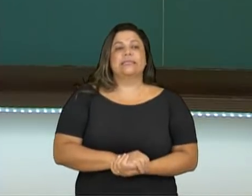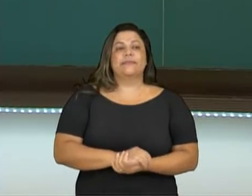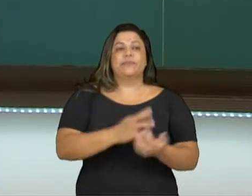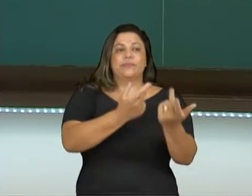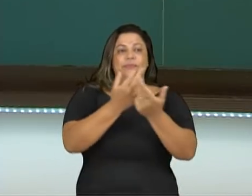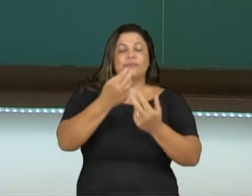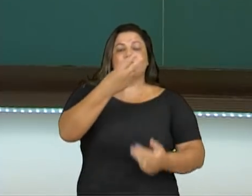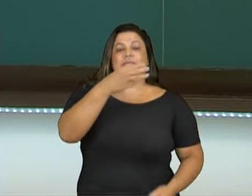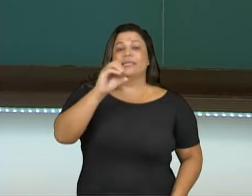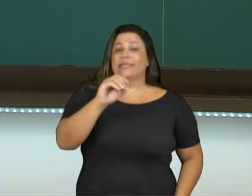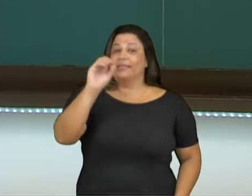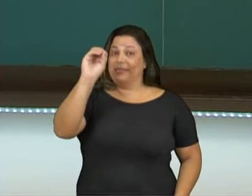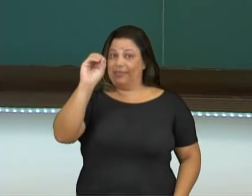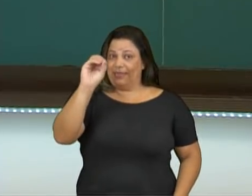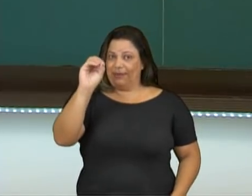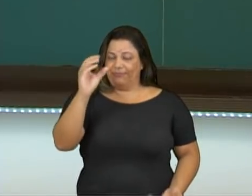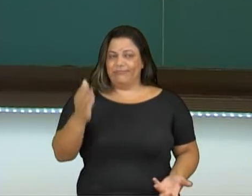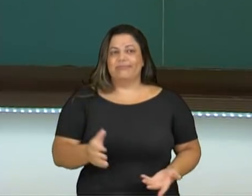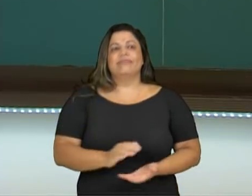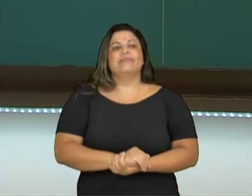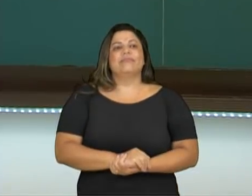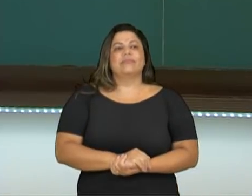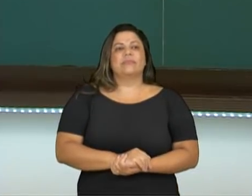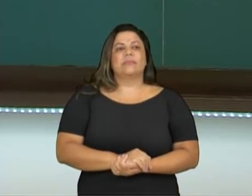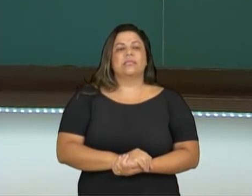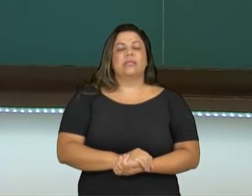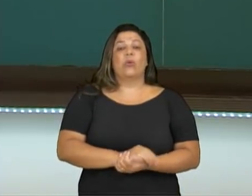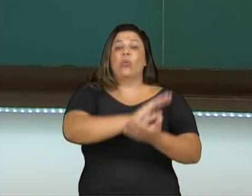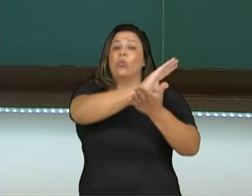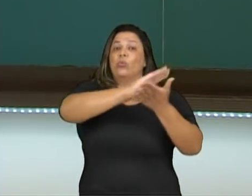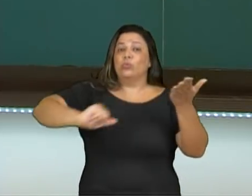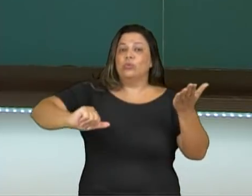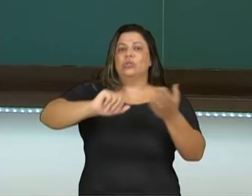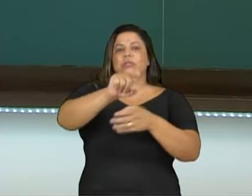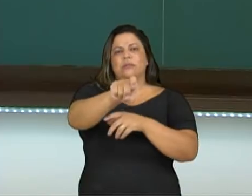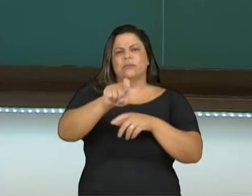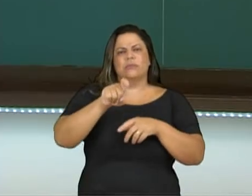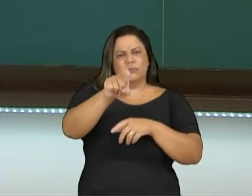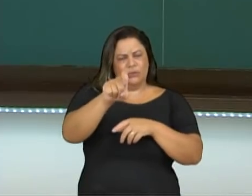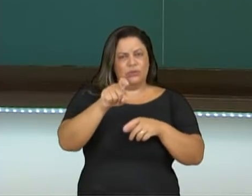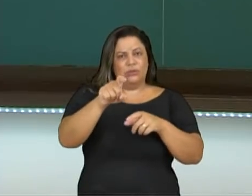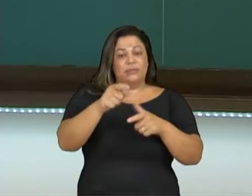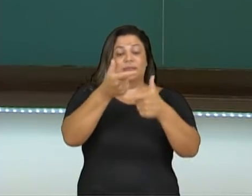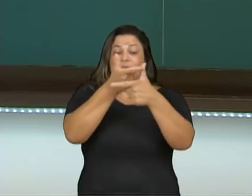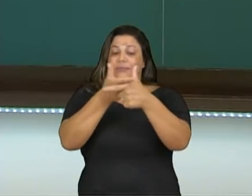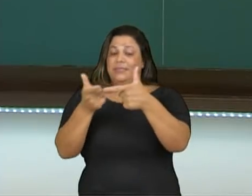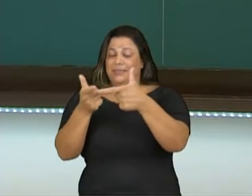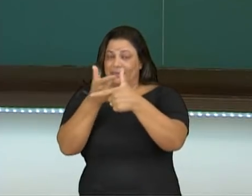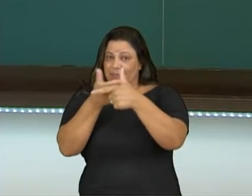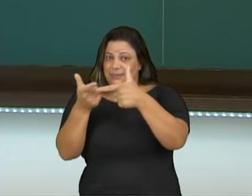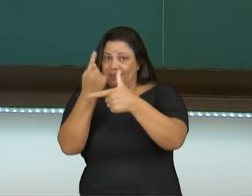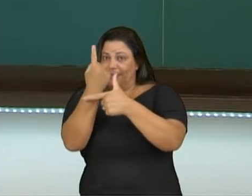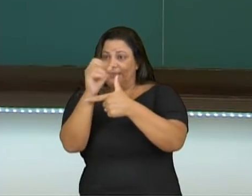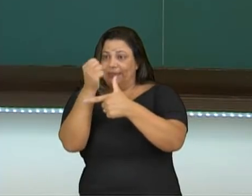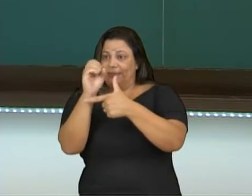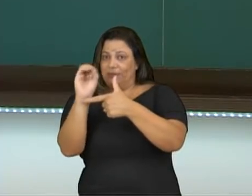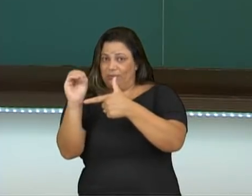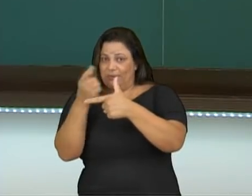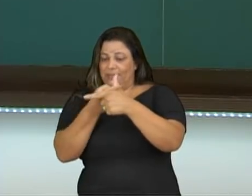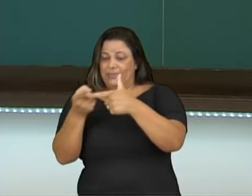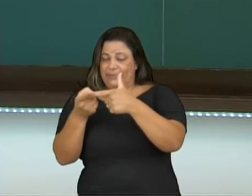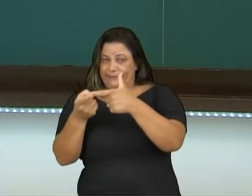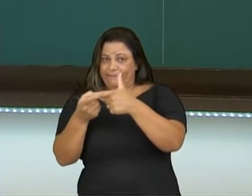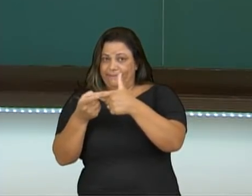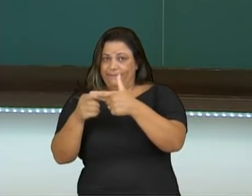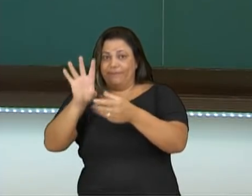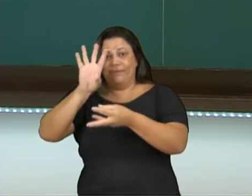π radianos. Vamos isolar o x, então 180 vai dividir, fazendo a simplificação, fiz